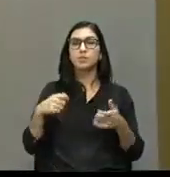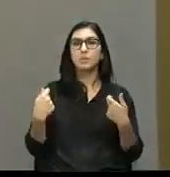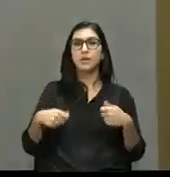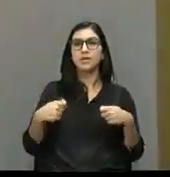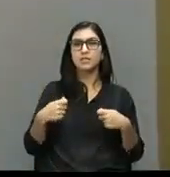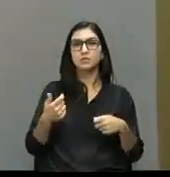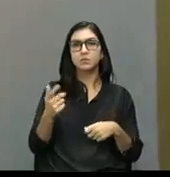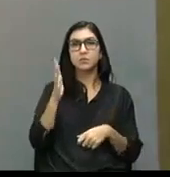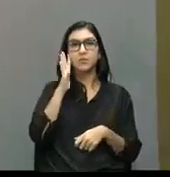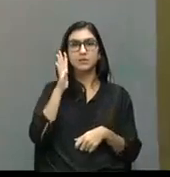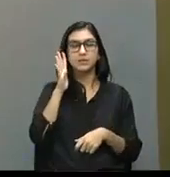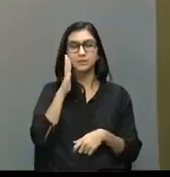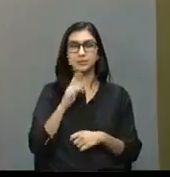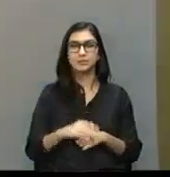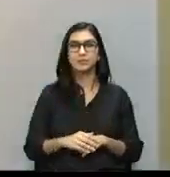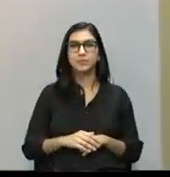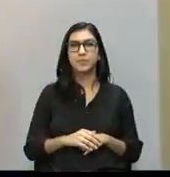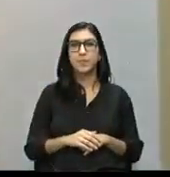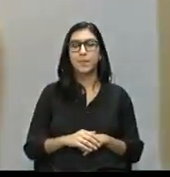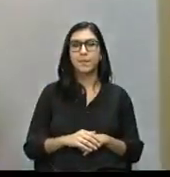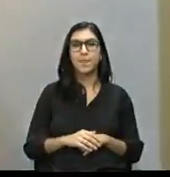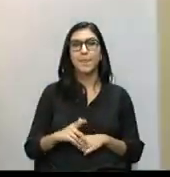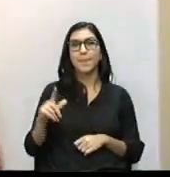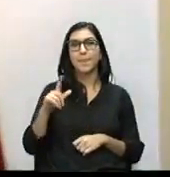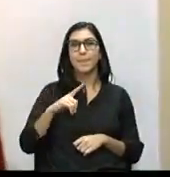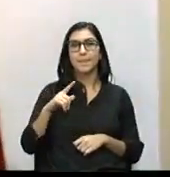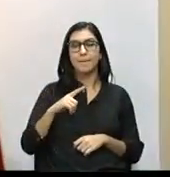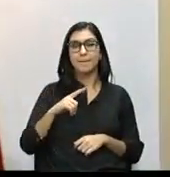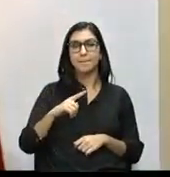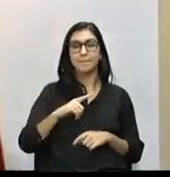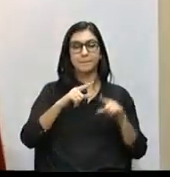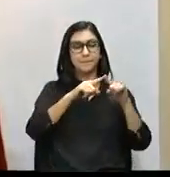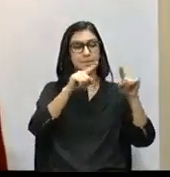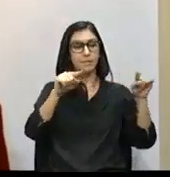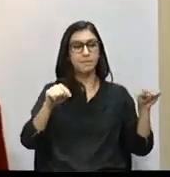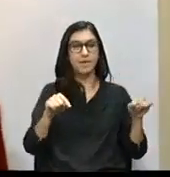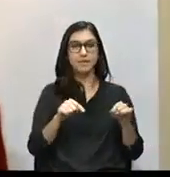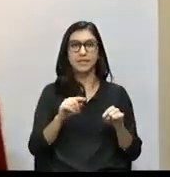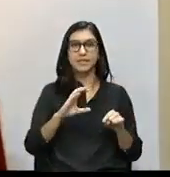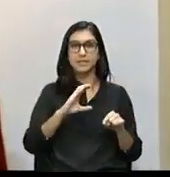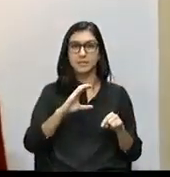que considerar é que eu tenho aqui uma matriz C,